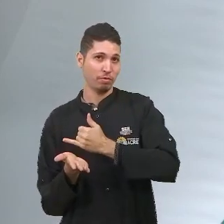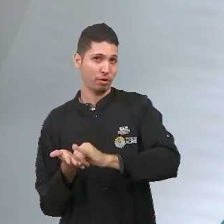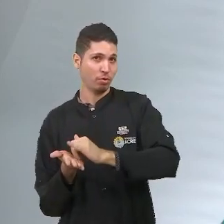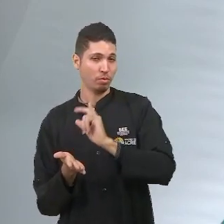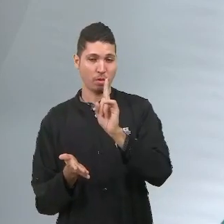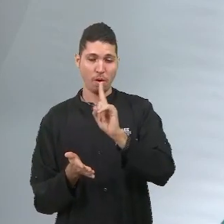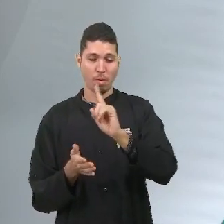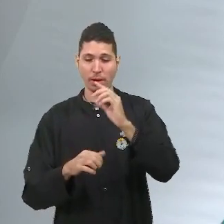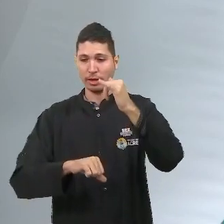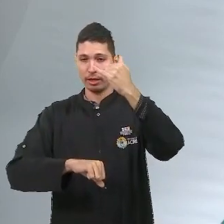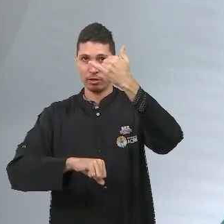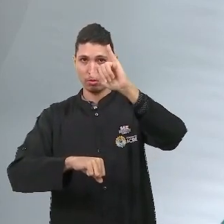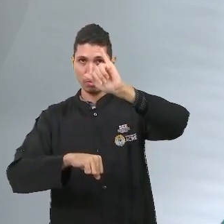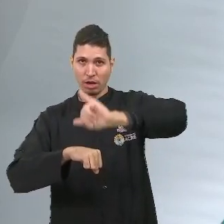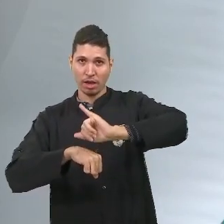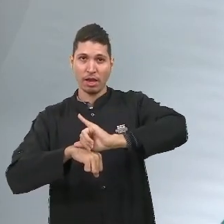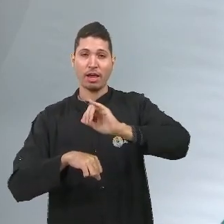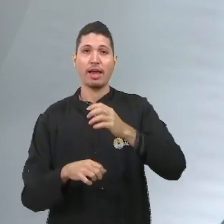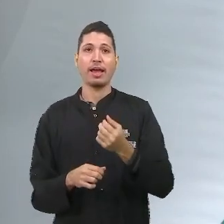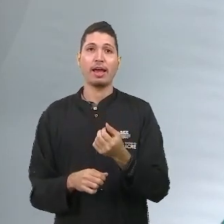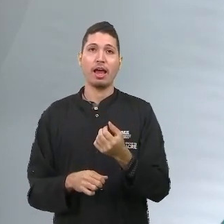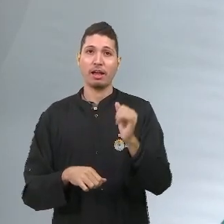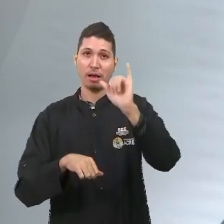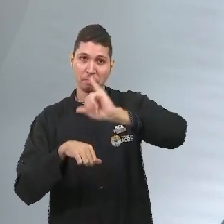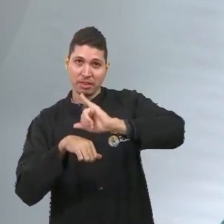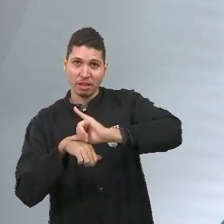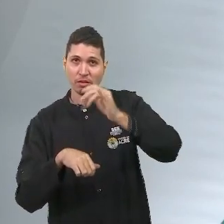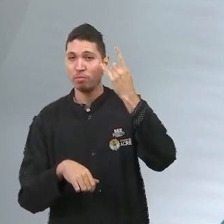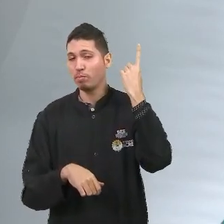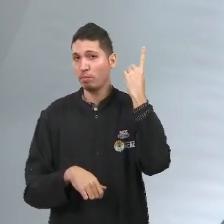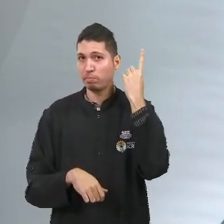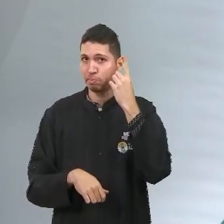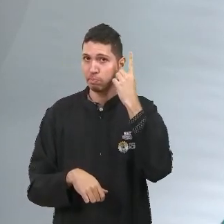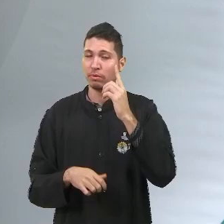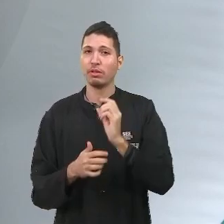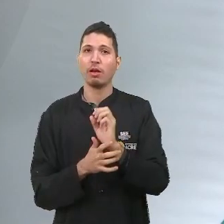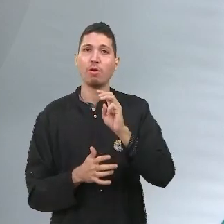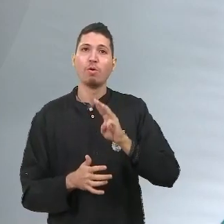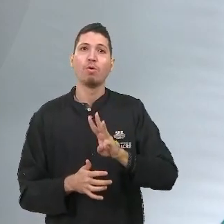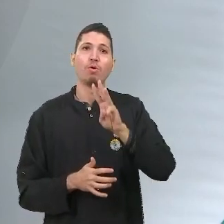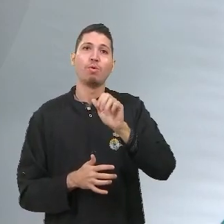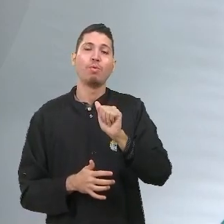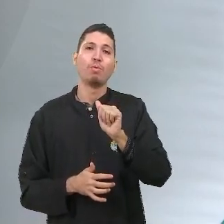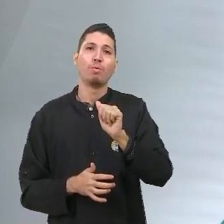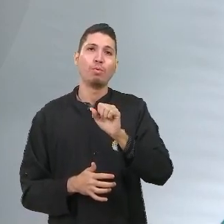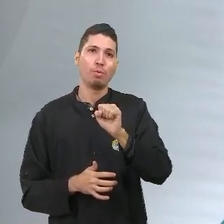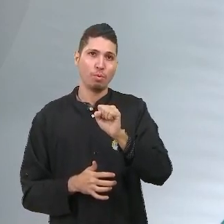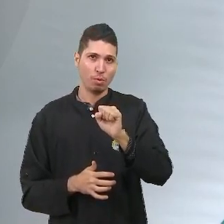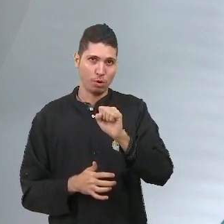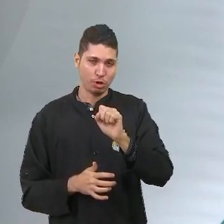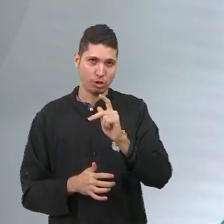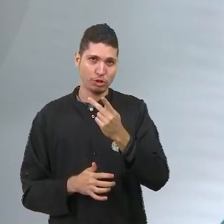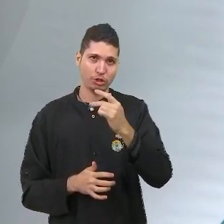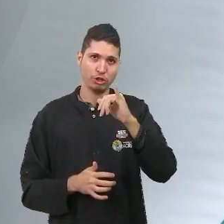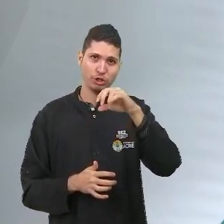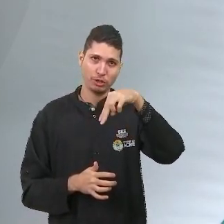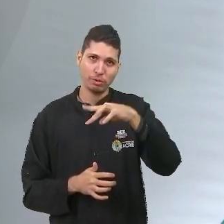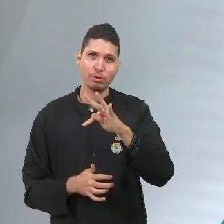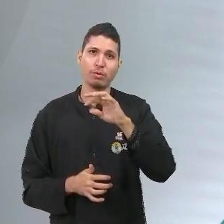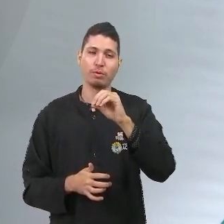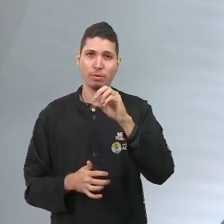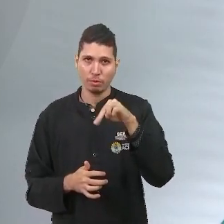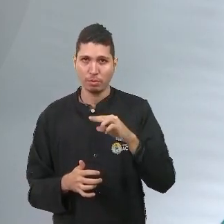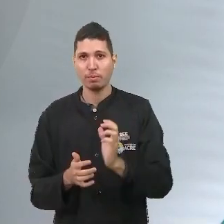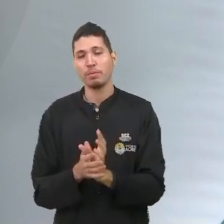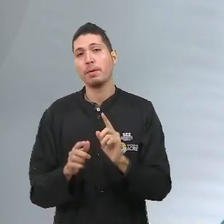A capital dos Estados Unidos é Washington. Mas Nova York tem todo esse destaque aí a nível mundial por conta da sua